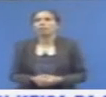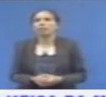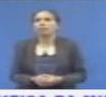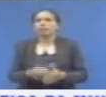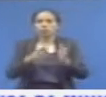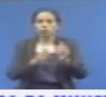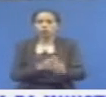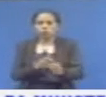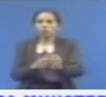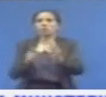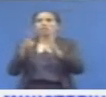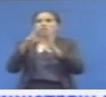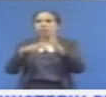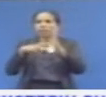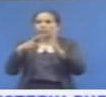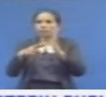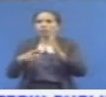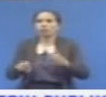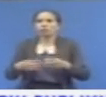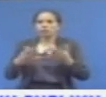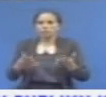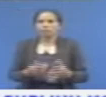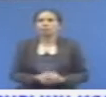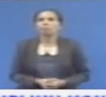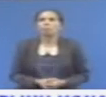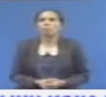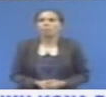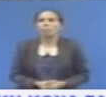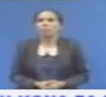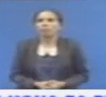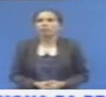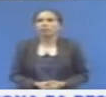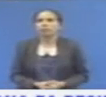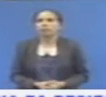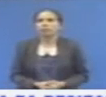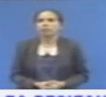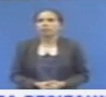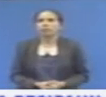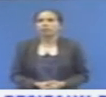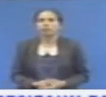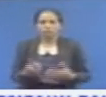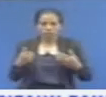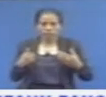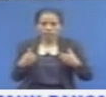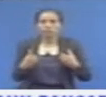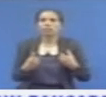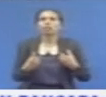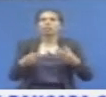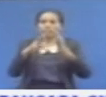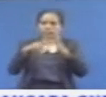regras para tu bele o en sabaturia mesa nava ya idanere regras ya regimento